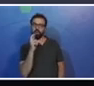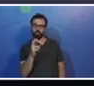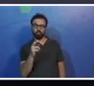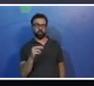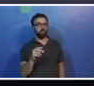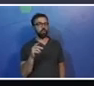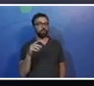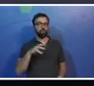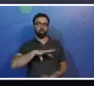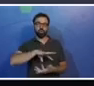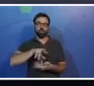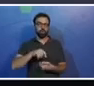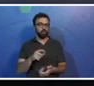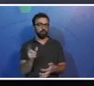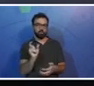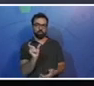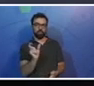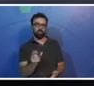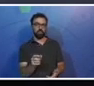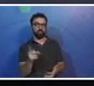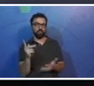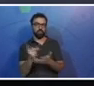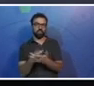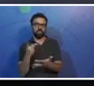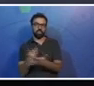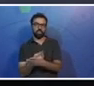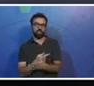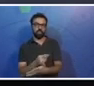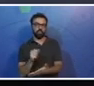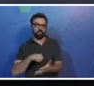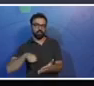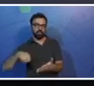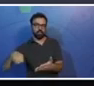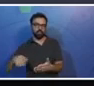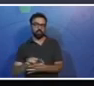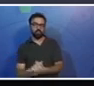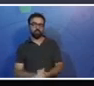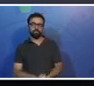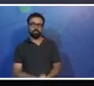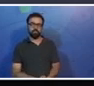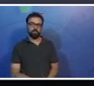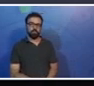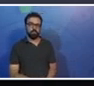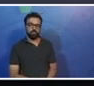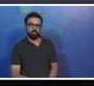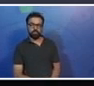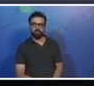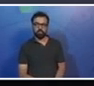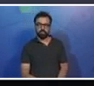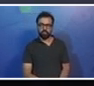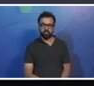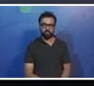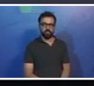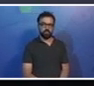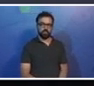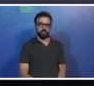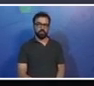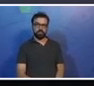todas as palavras estão grafadas incorretamente. E aí, o que vocês acham?